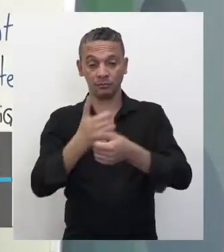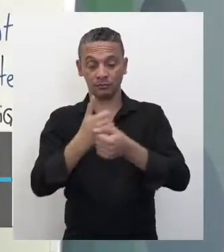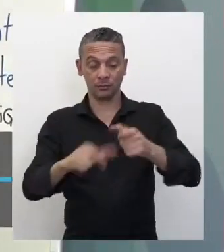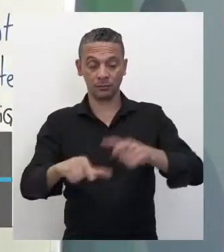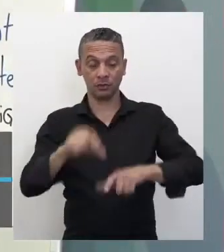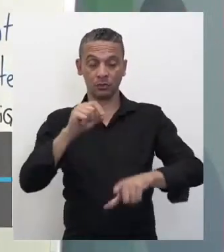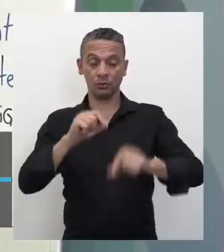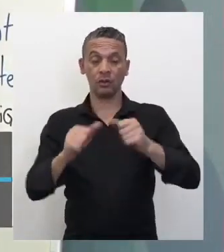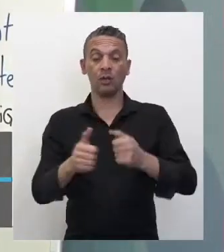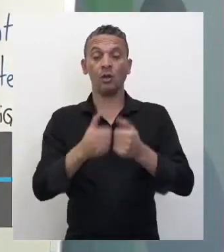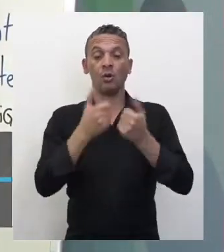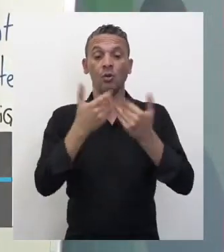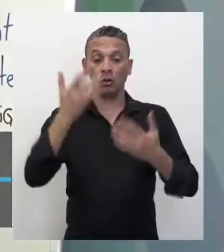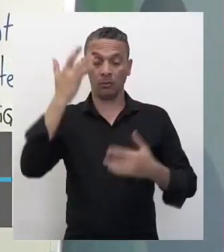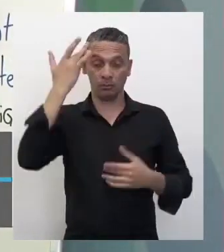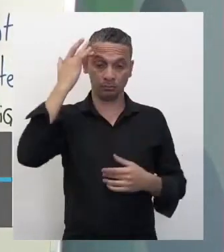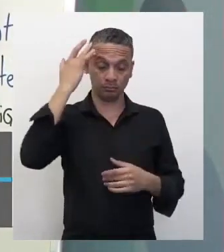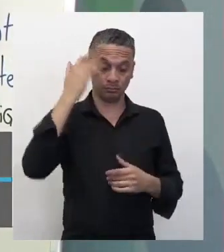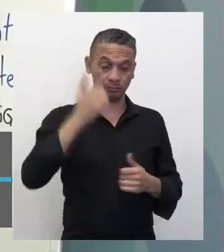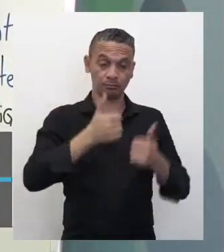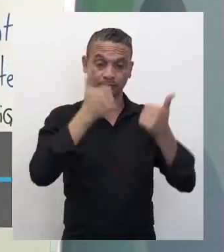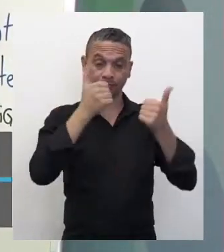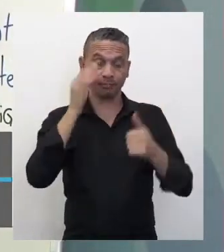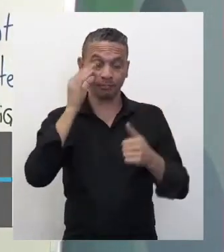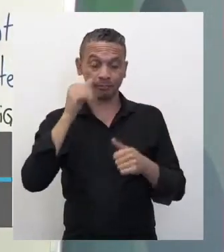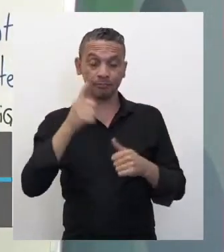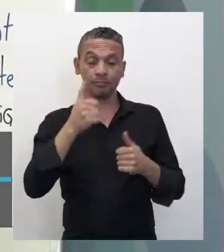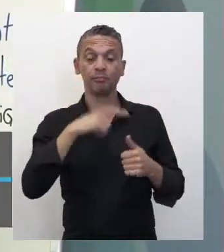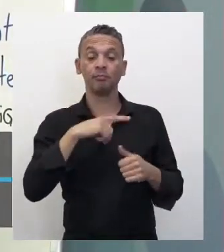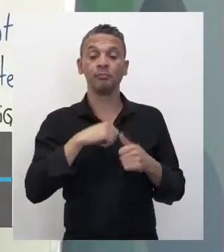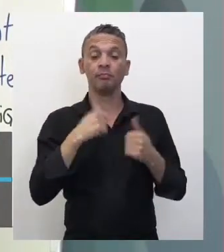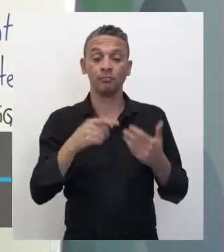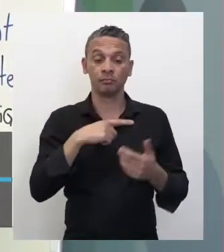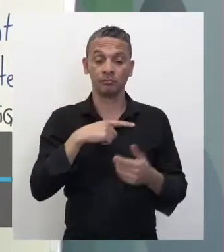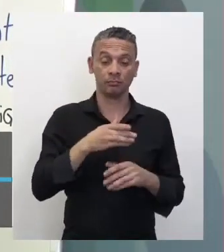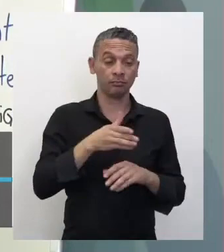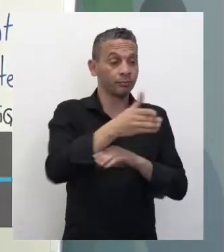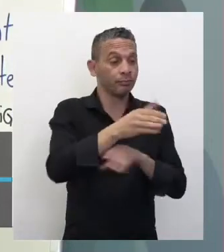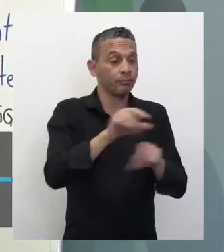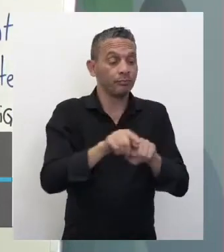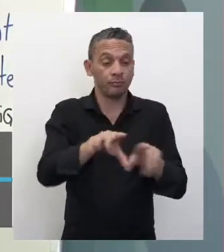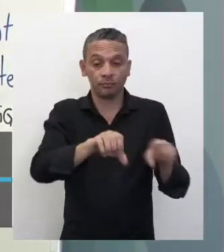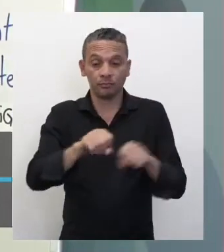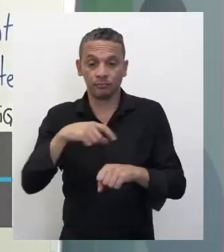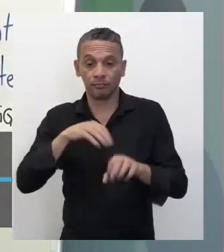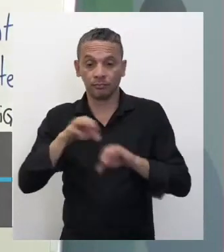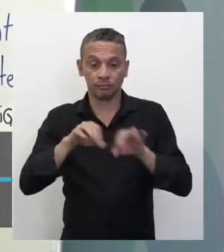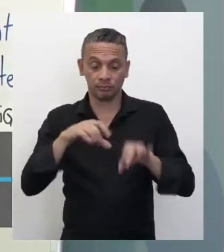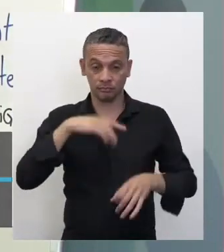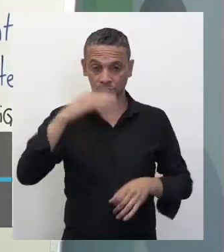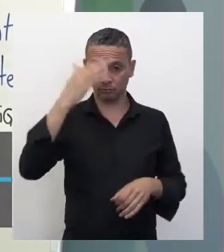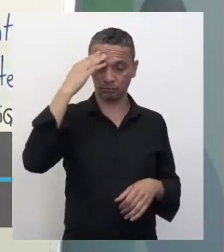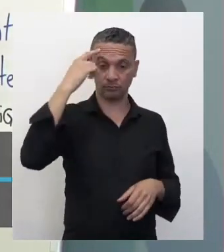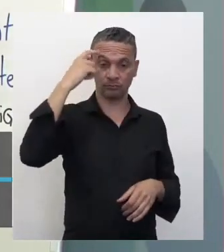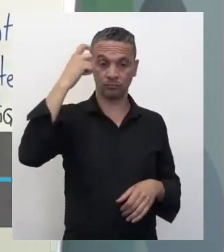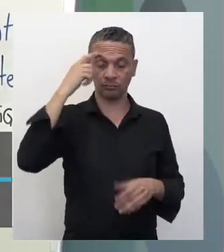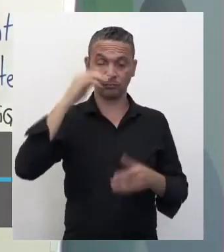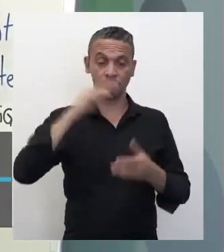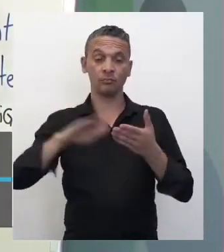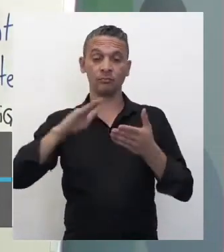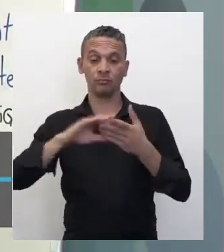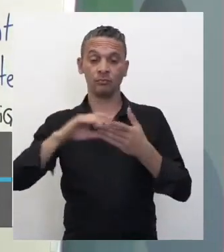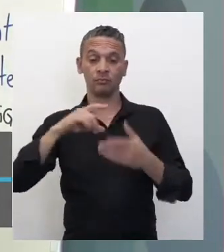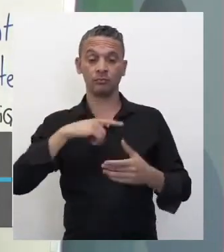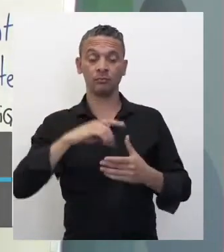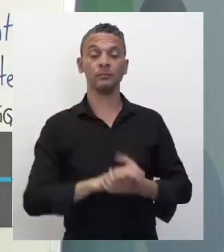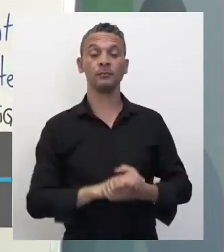qual vocês acham a mais interessante, a mais legal, qual vocês levariam aí como ideia de consumo consciente, né,